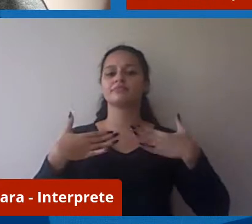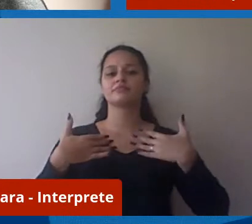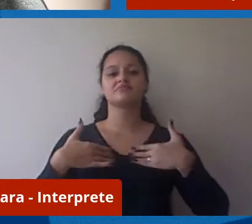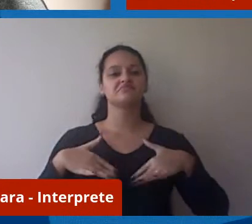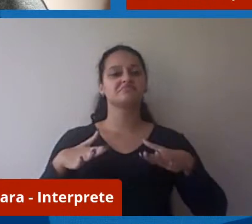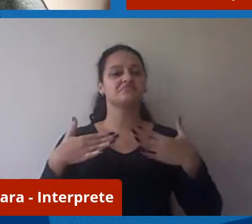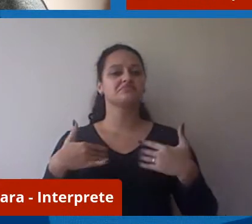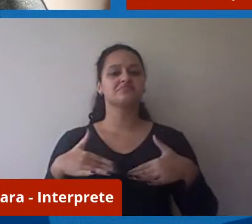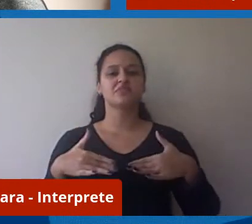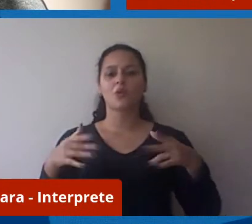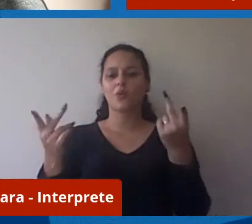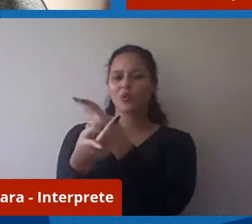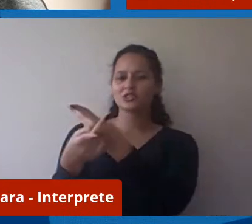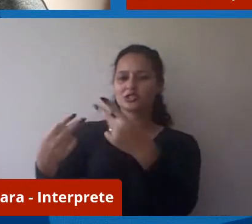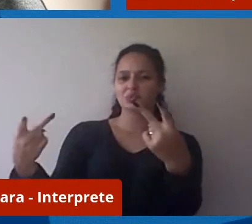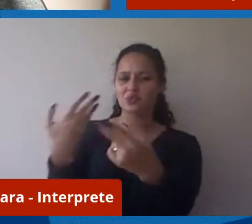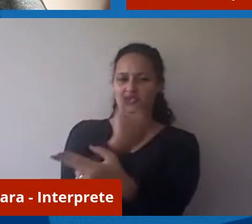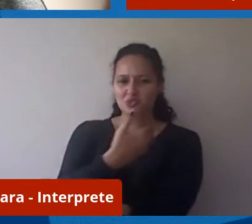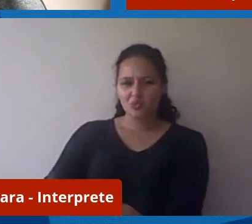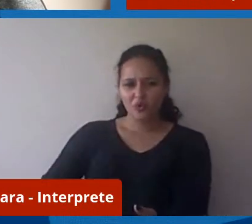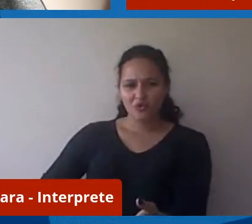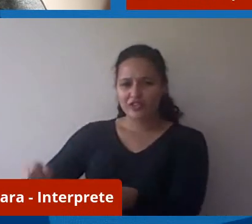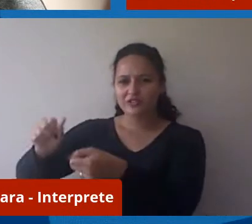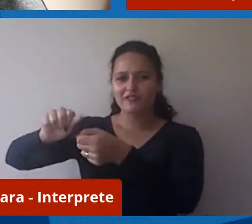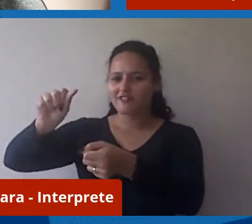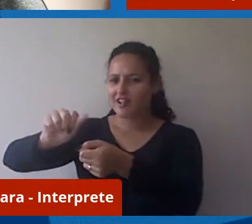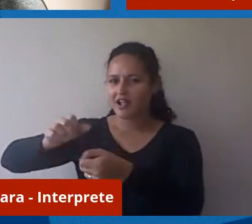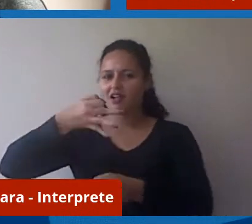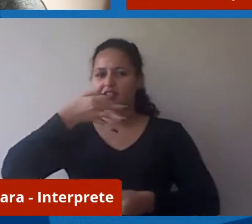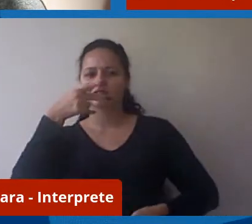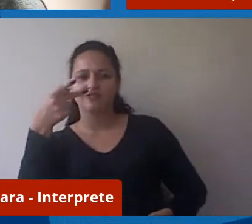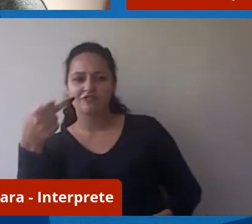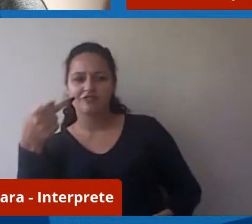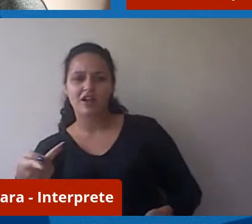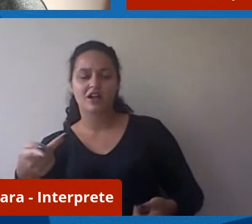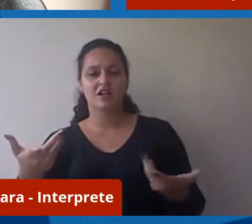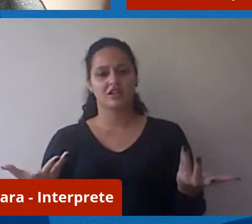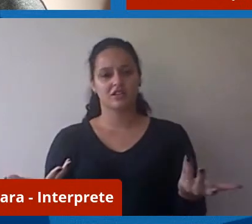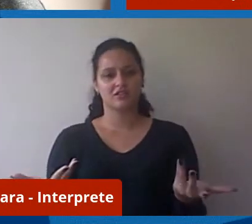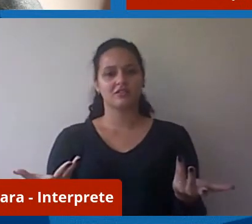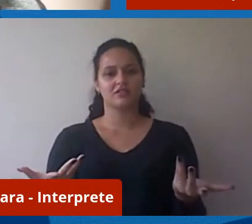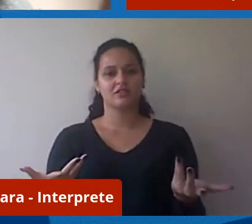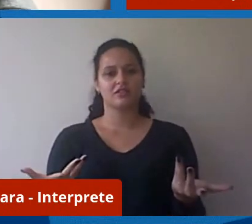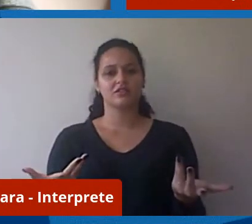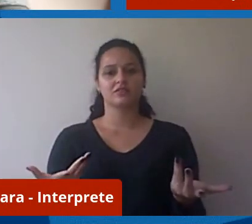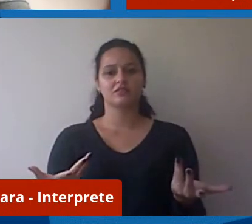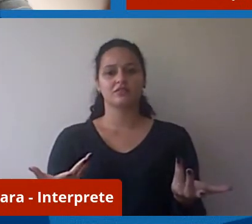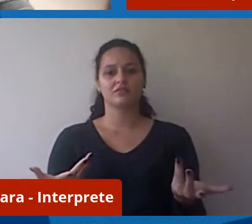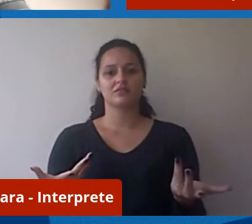atrocidades e loucuras que esse governo faz e diz, né? Como a questão